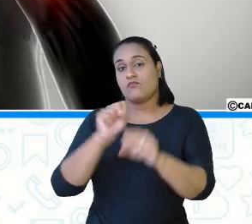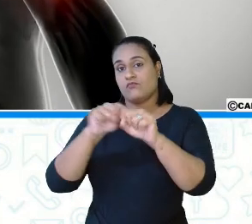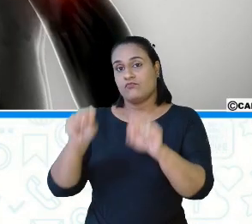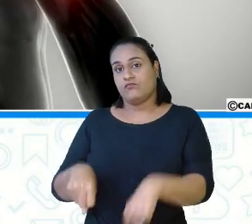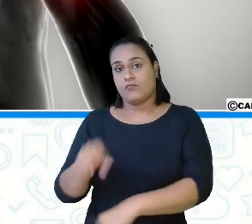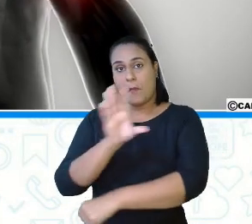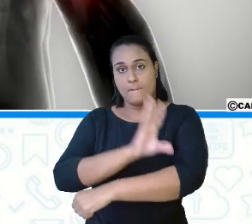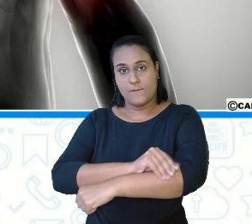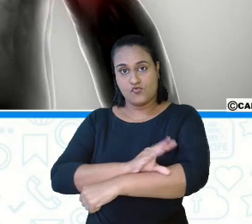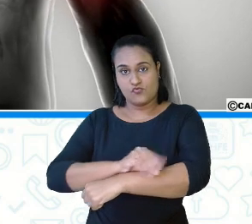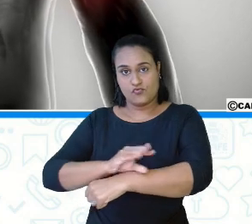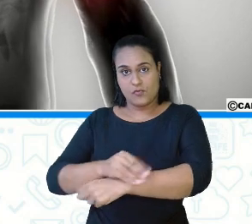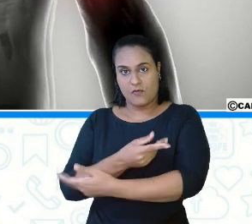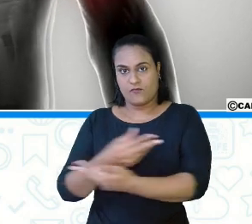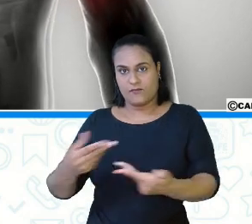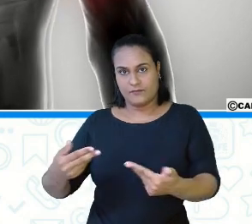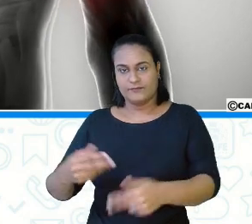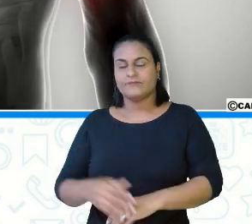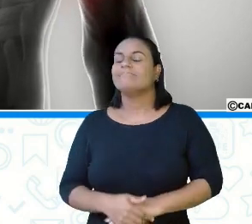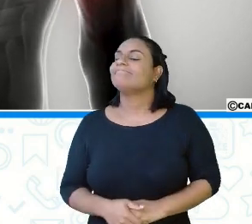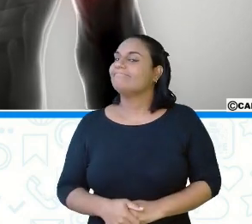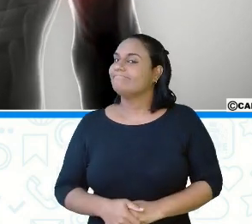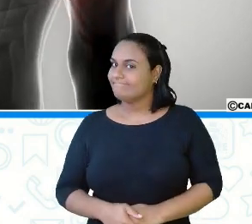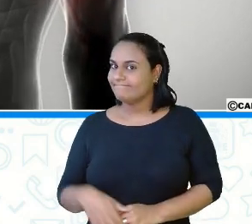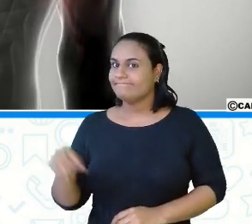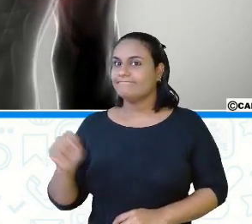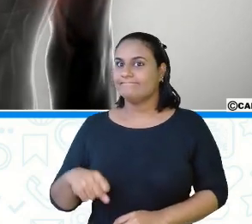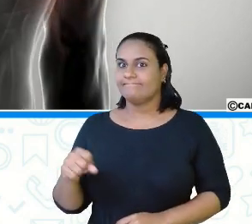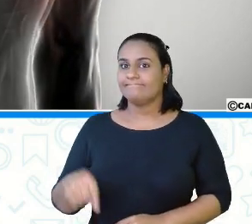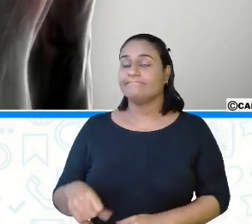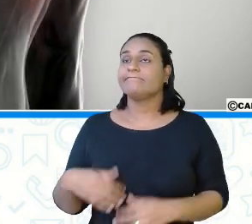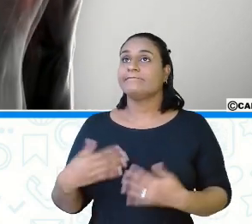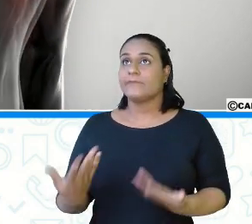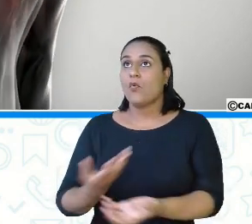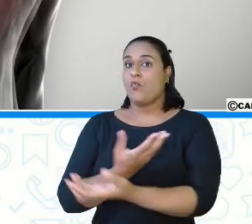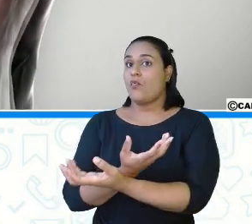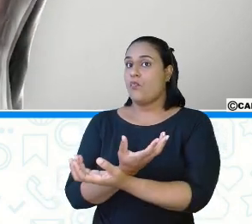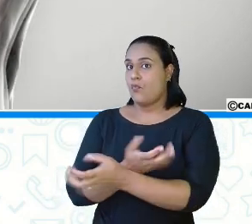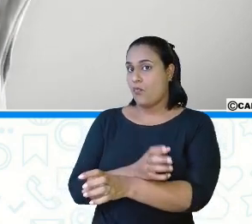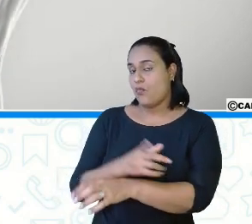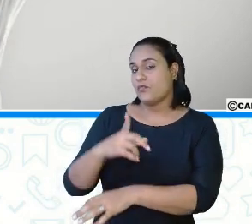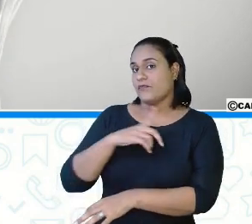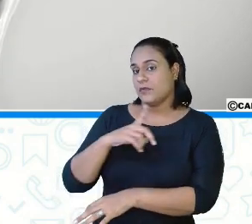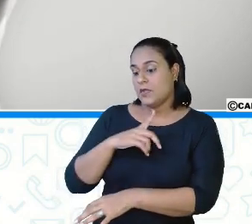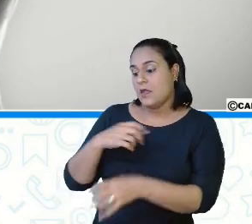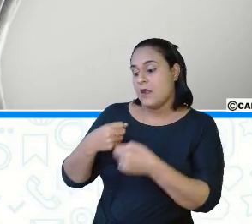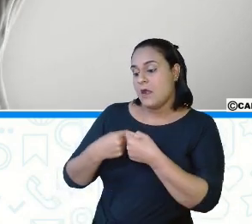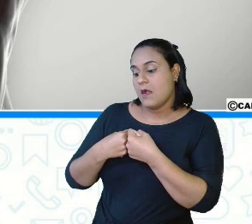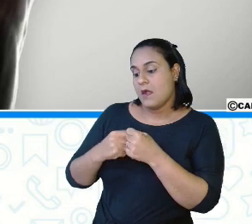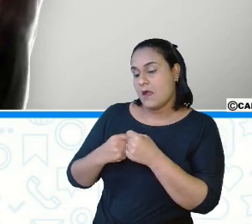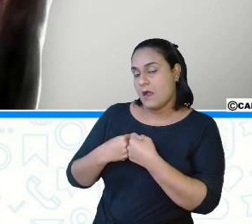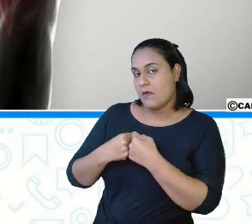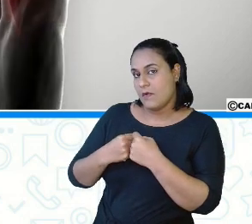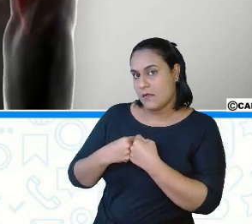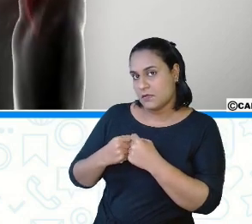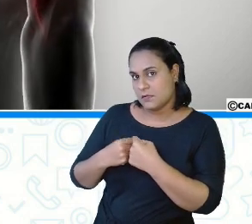sistema muscular. Pois é, além dos ossos, das articulações, para